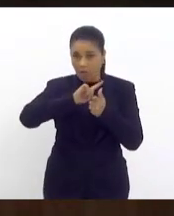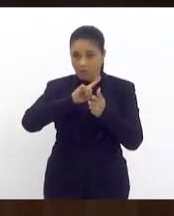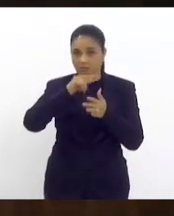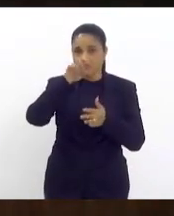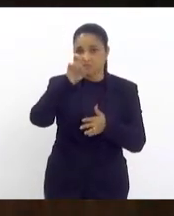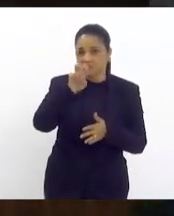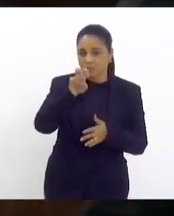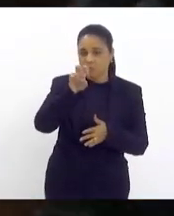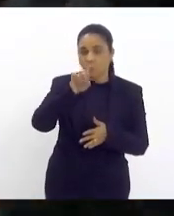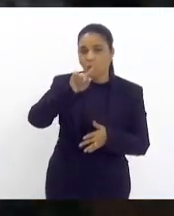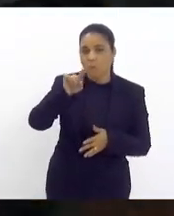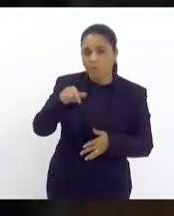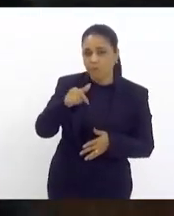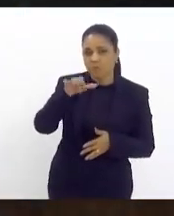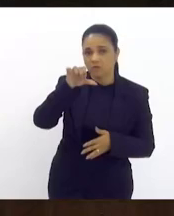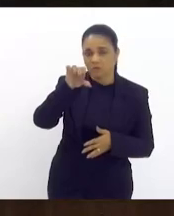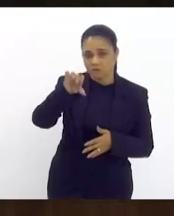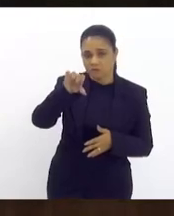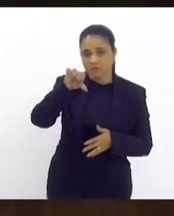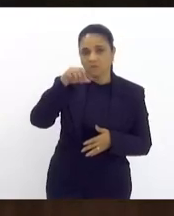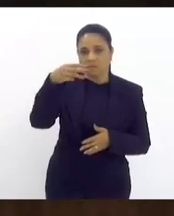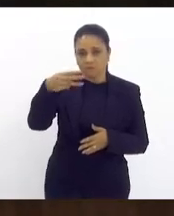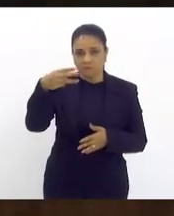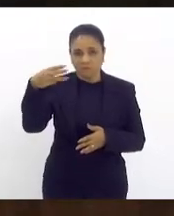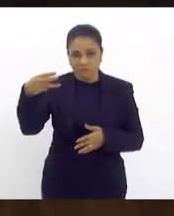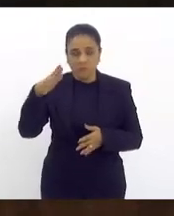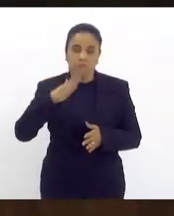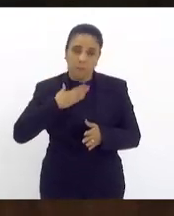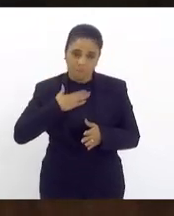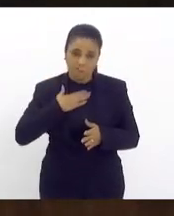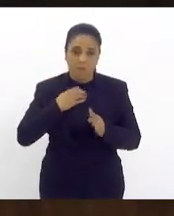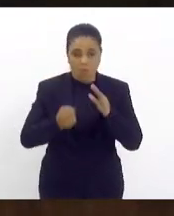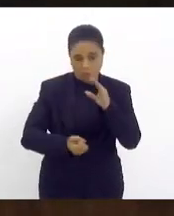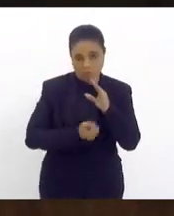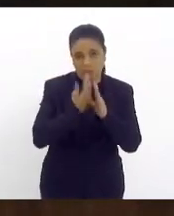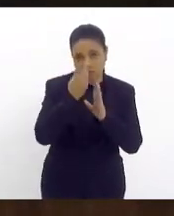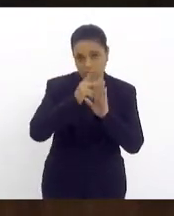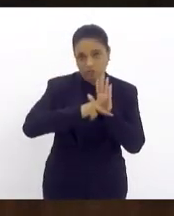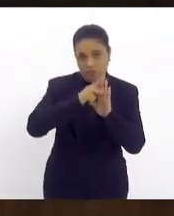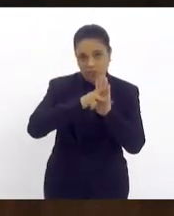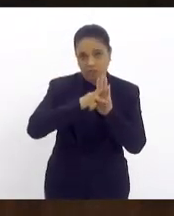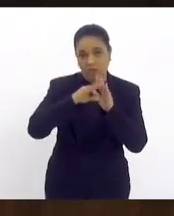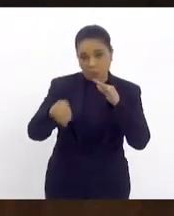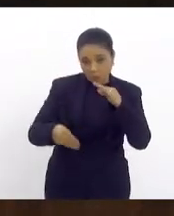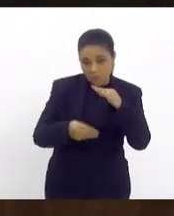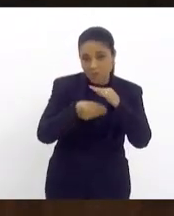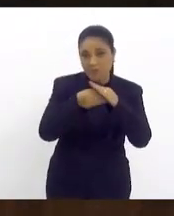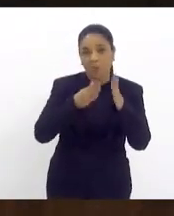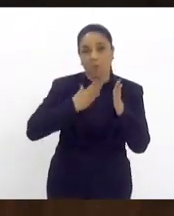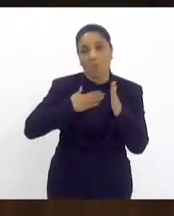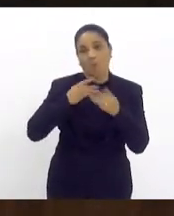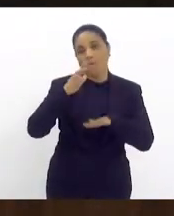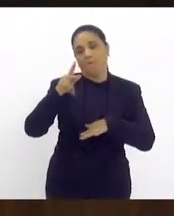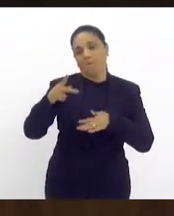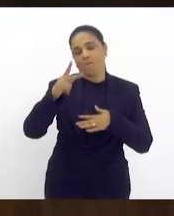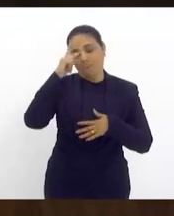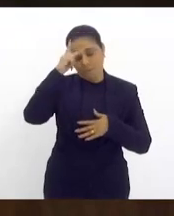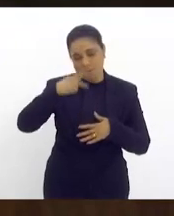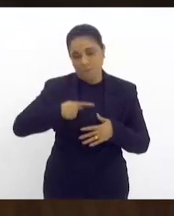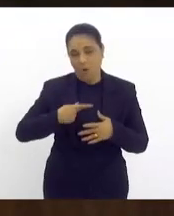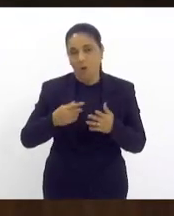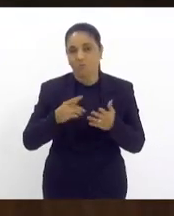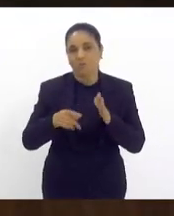5.933 também é de minha autoria então eu emendei o meu próprio projeto para melhorar o trazendo